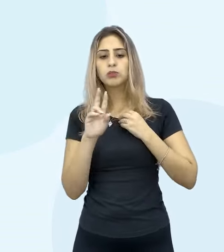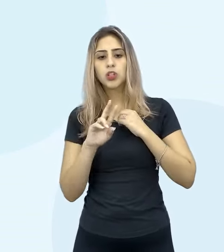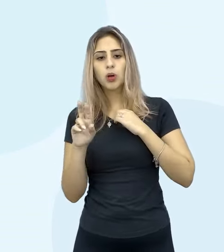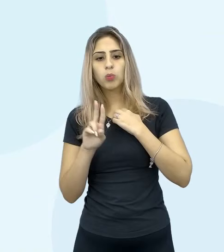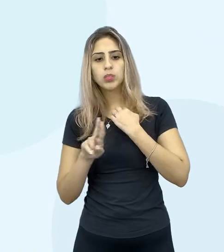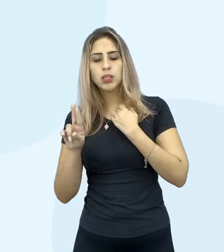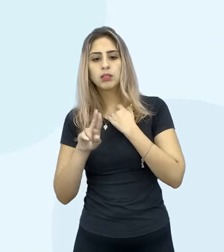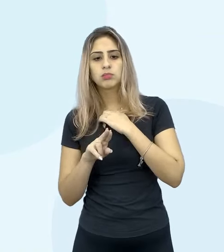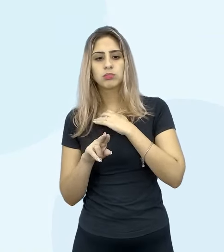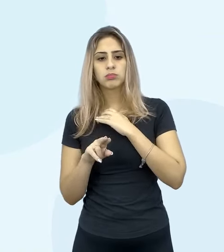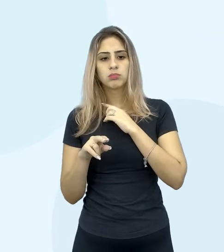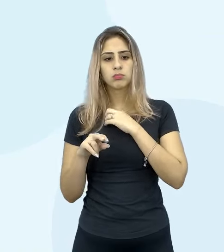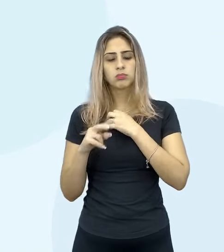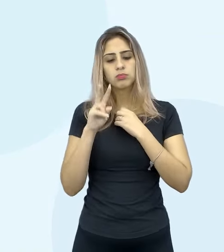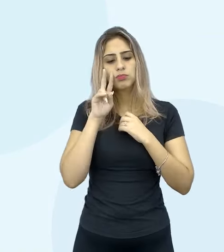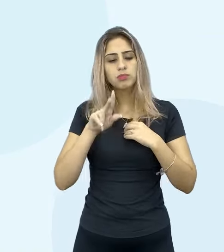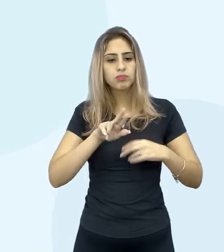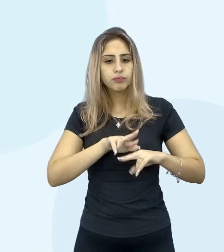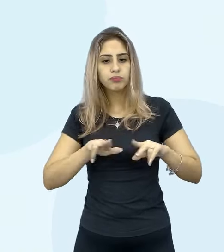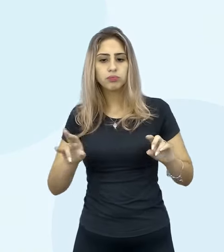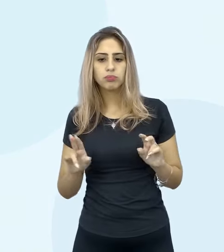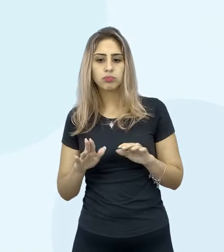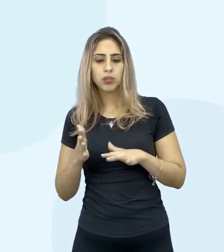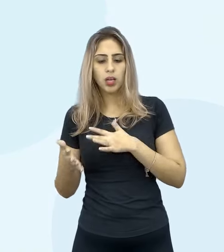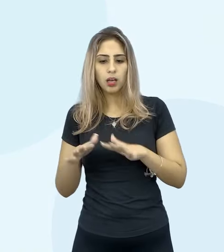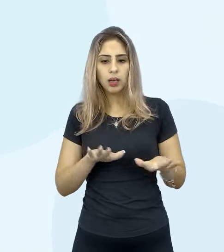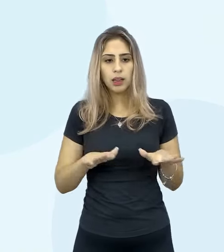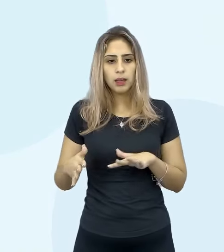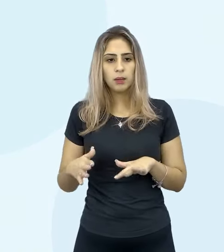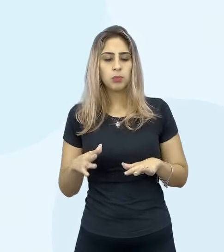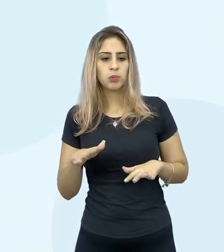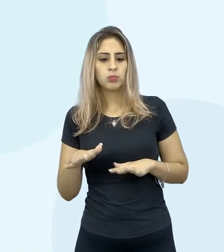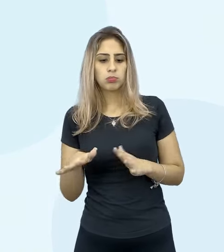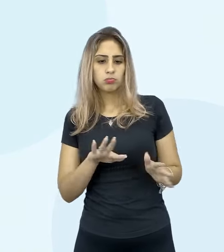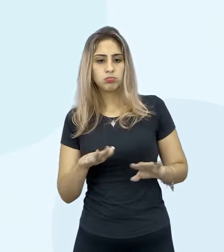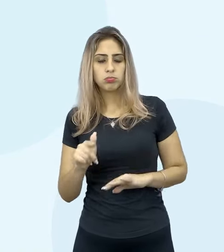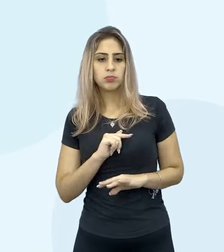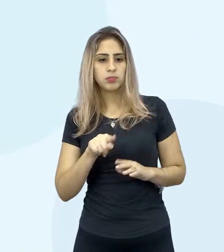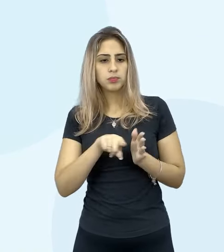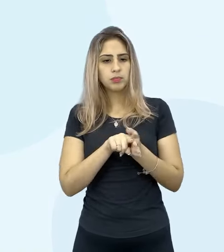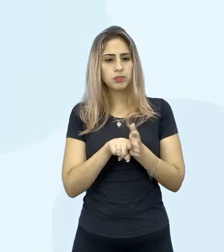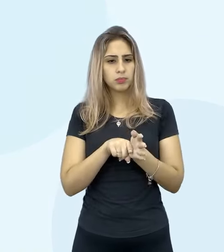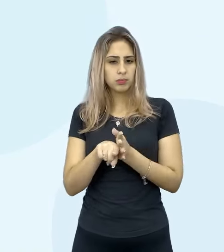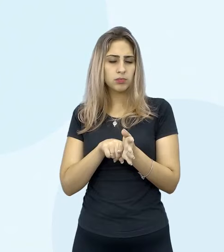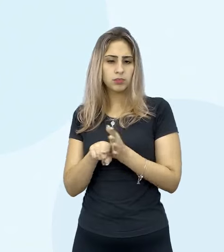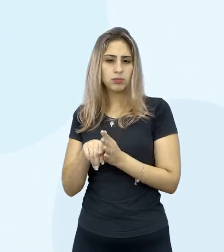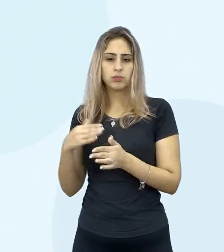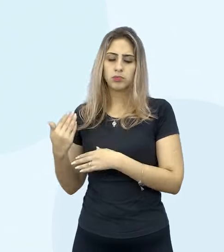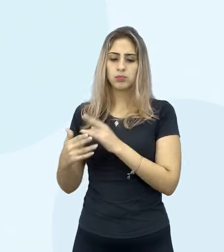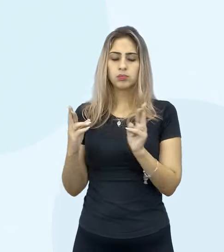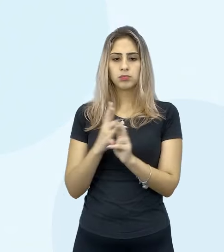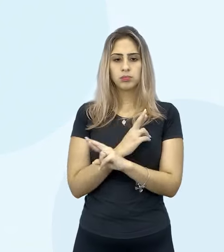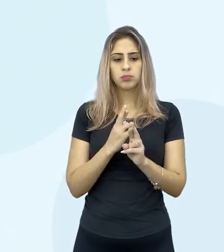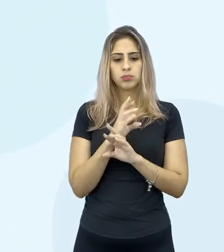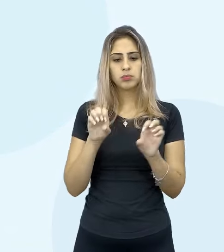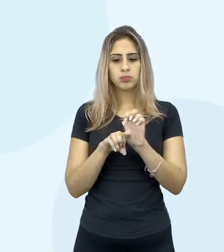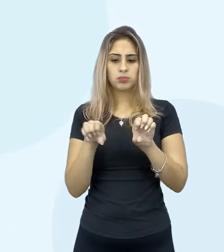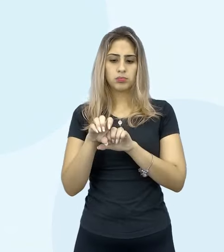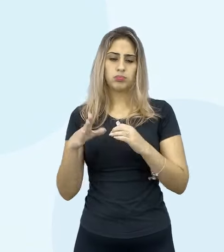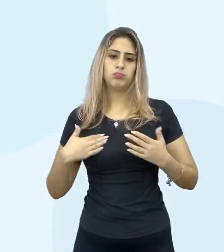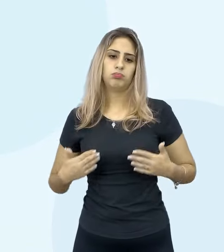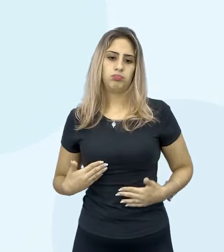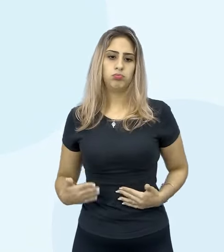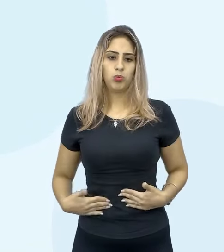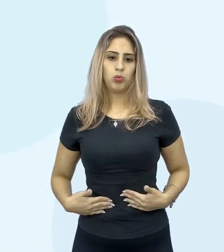né? Uhum. Então, eles observam vários diferentes de equilíbrio, movimento, e podem ser analisados e relacionar a estrutura do